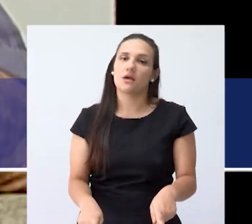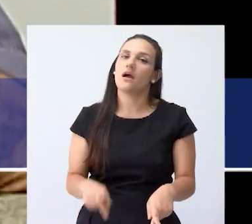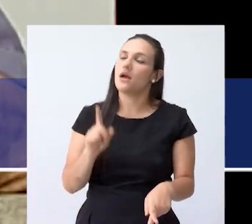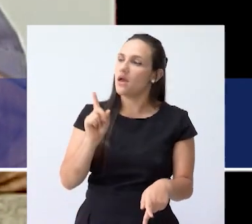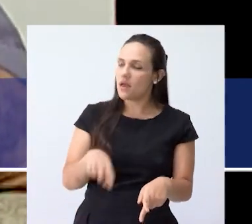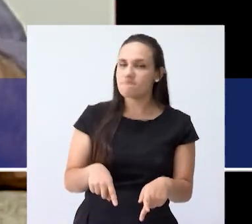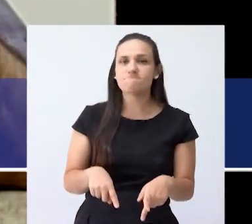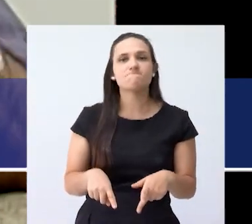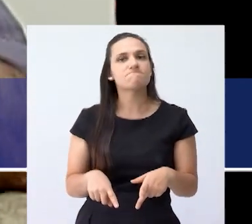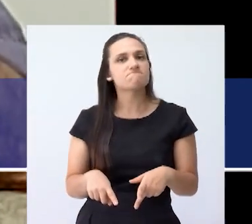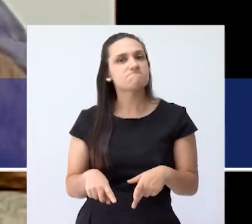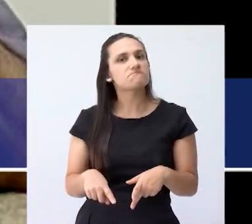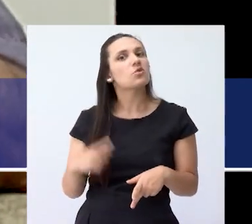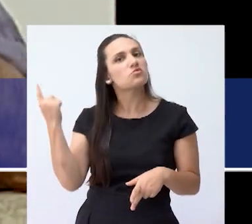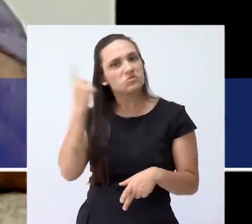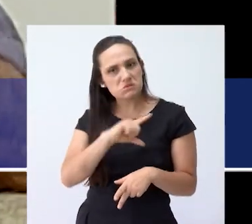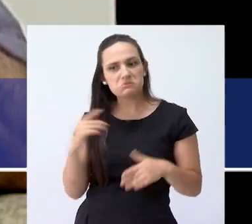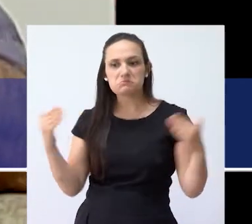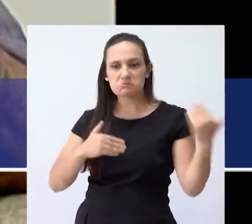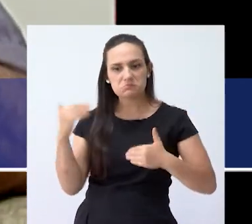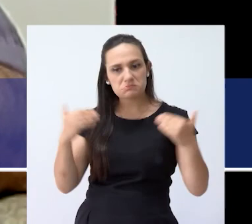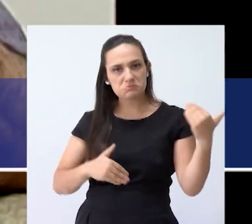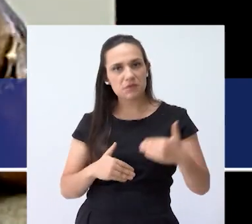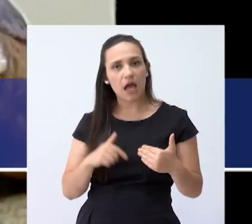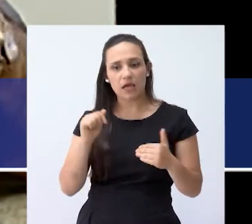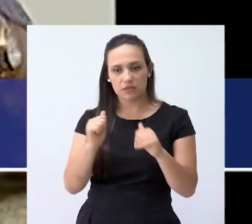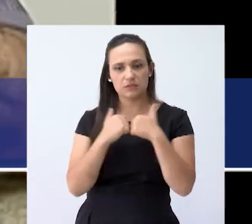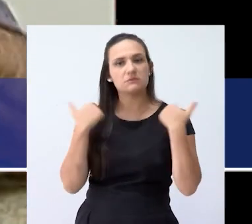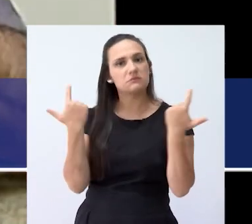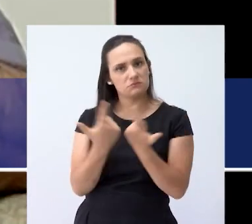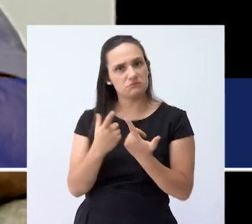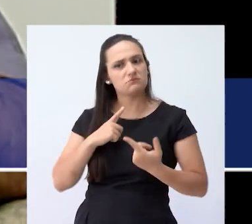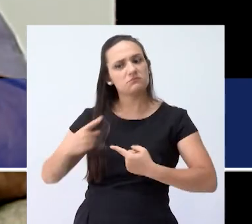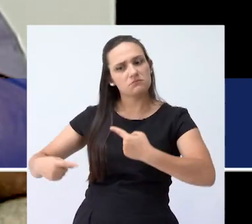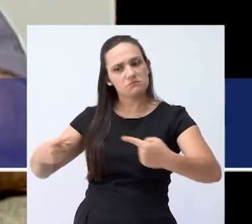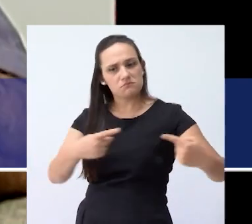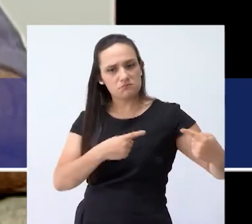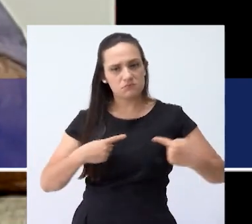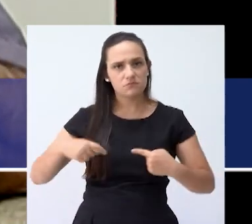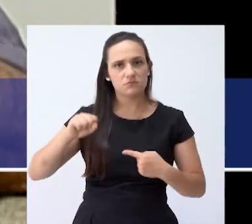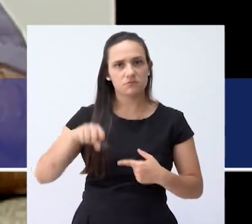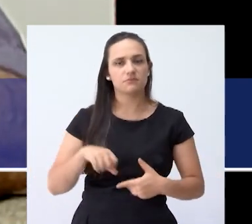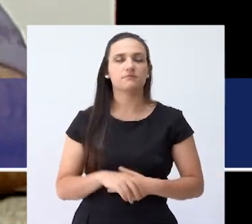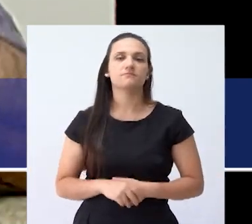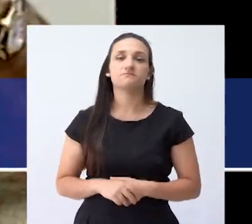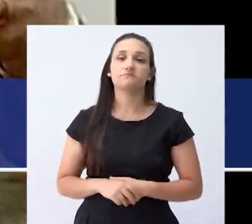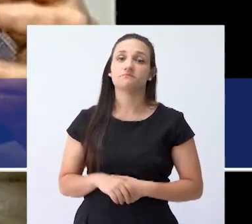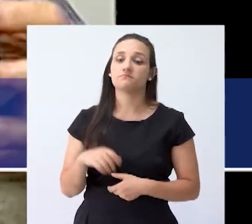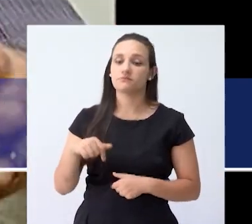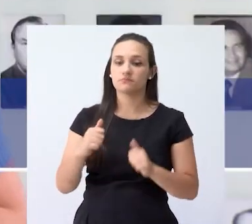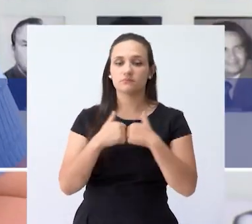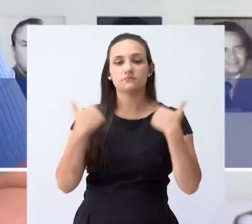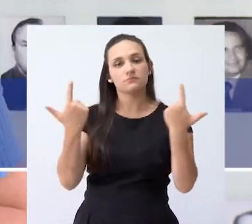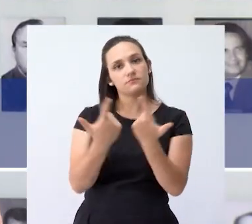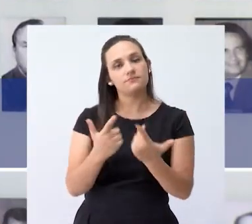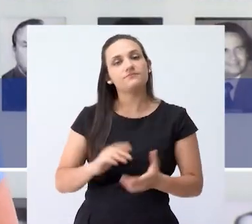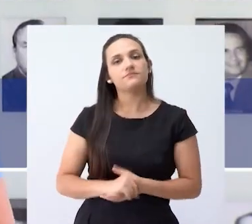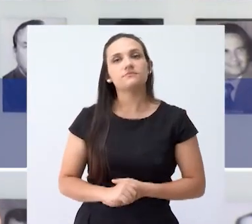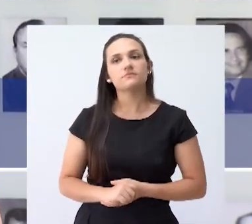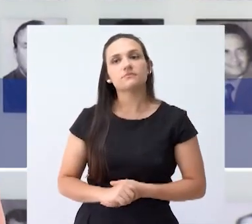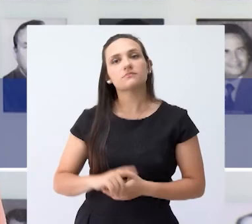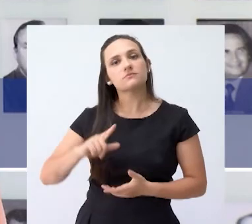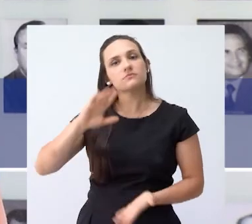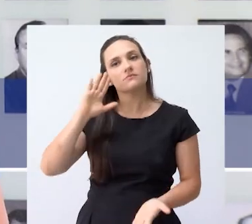segmentos todos. Então a Assembleia se transformou num lugar de debate. Aqui